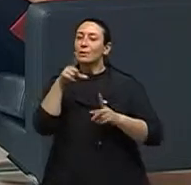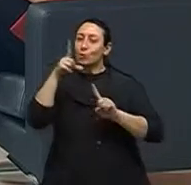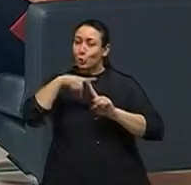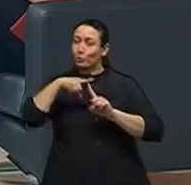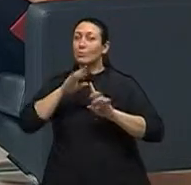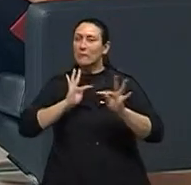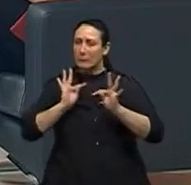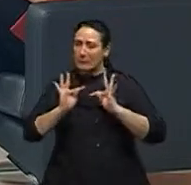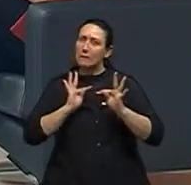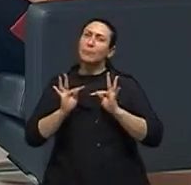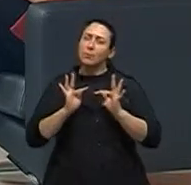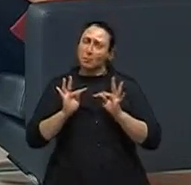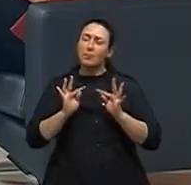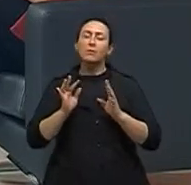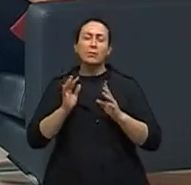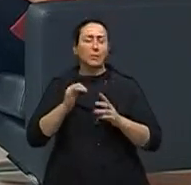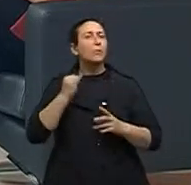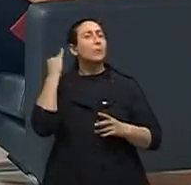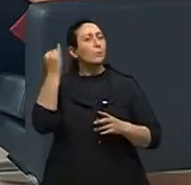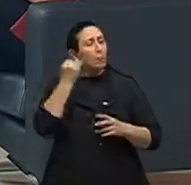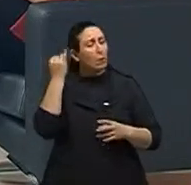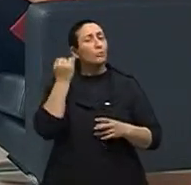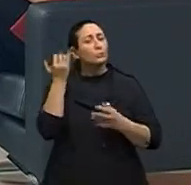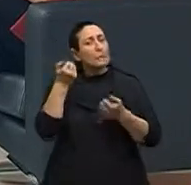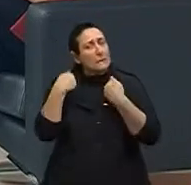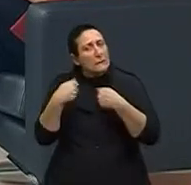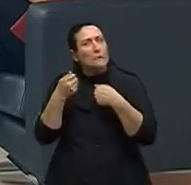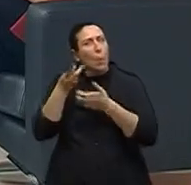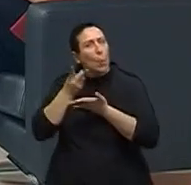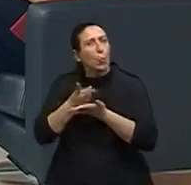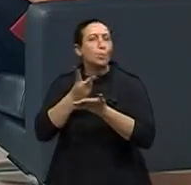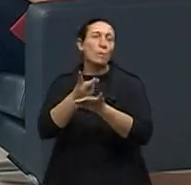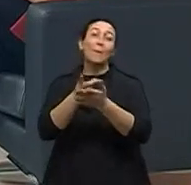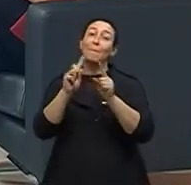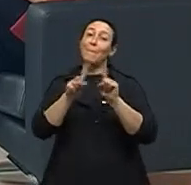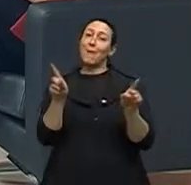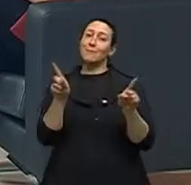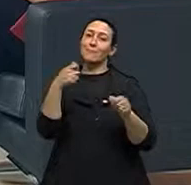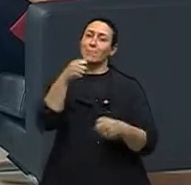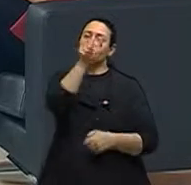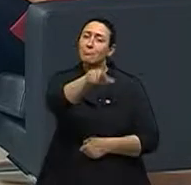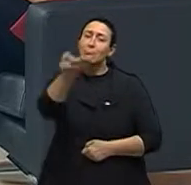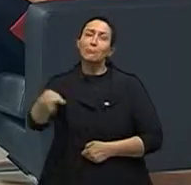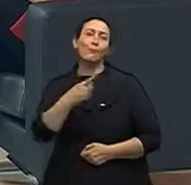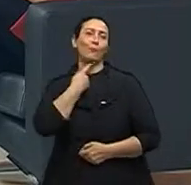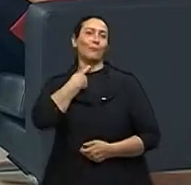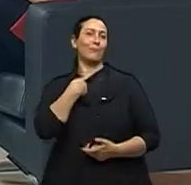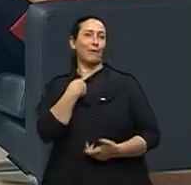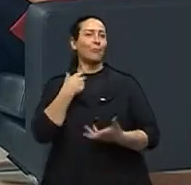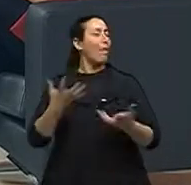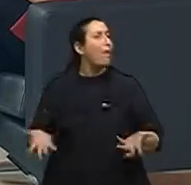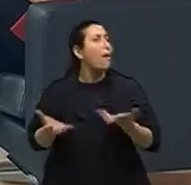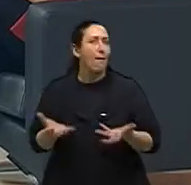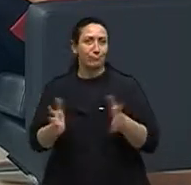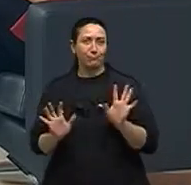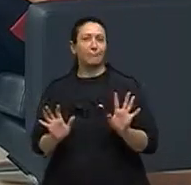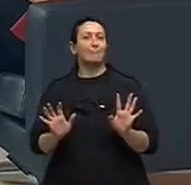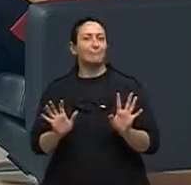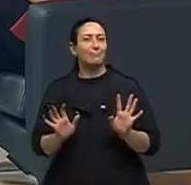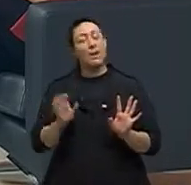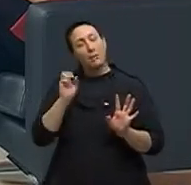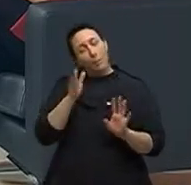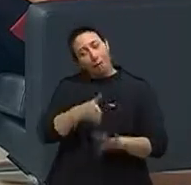ele existe ele é muito efetivo ele só depende da vontade do paciente e cabe a